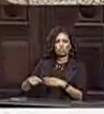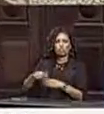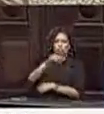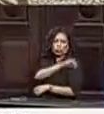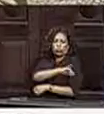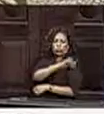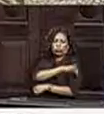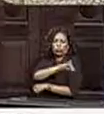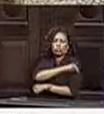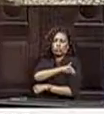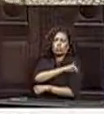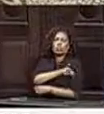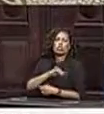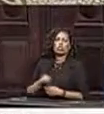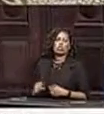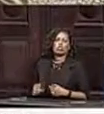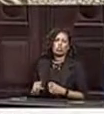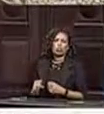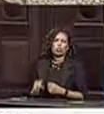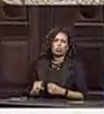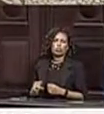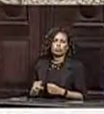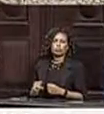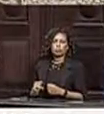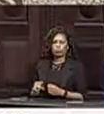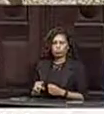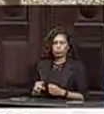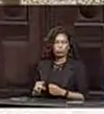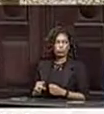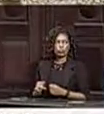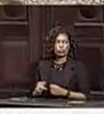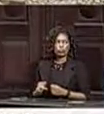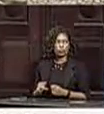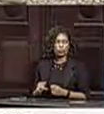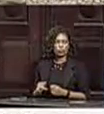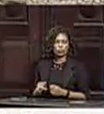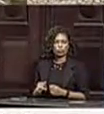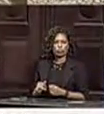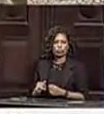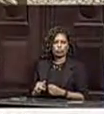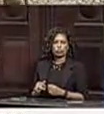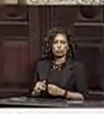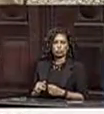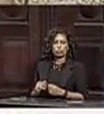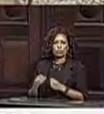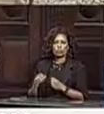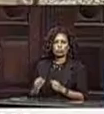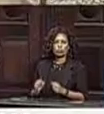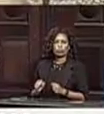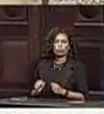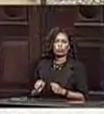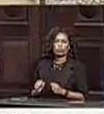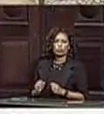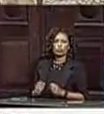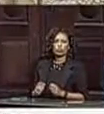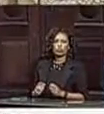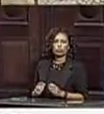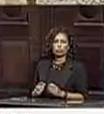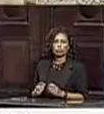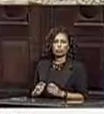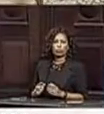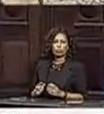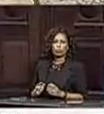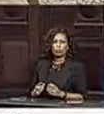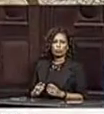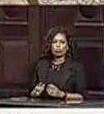Fez esse programa para cada família um lote. Cada família um lote, aquilo. Ou seja, tinha